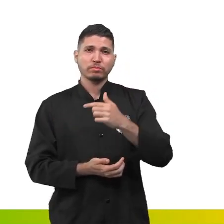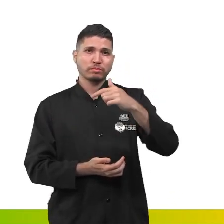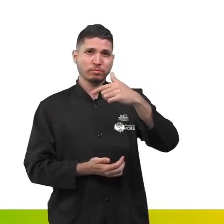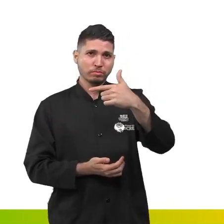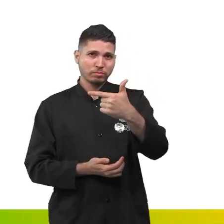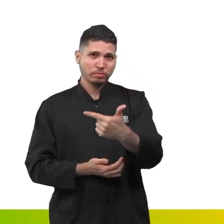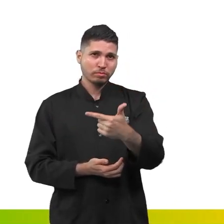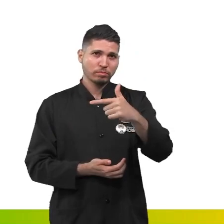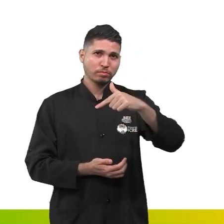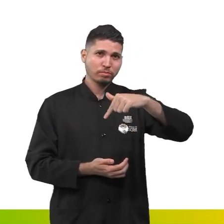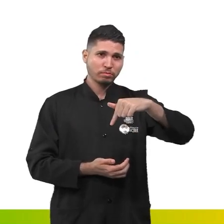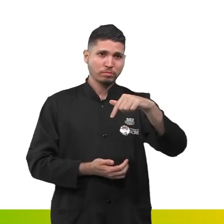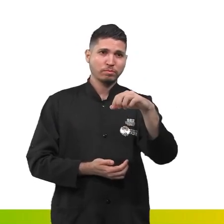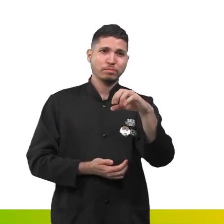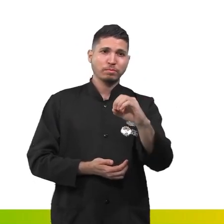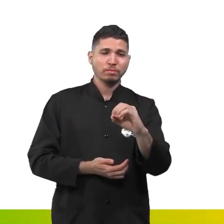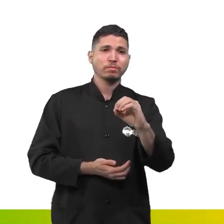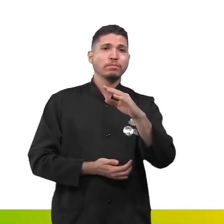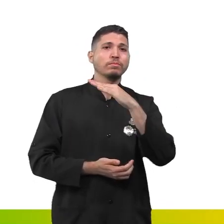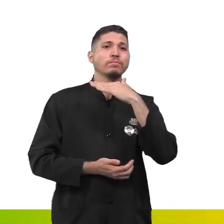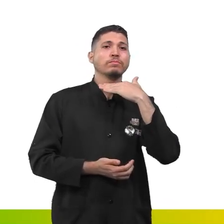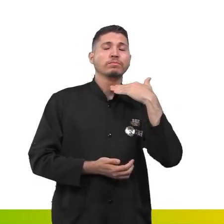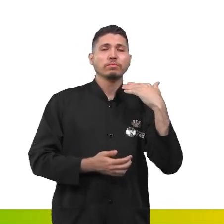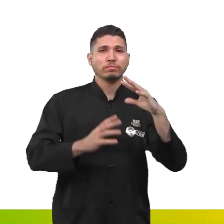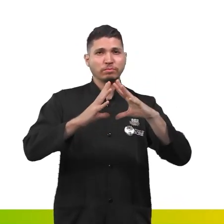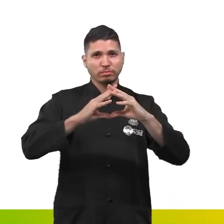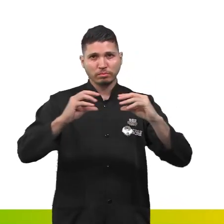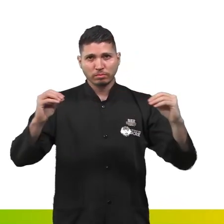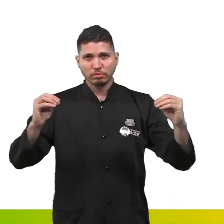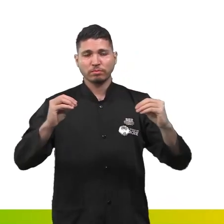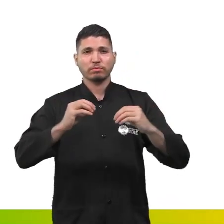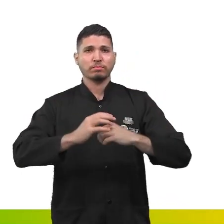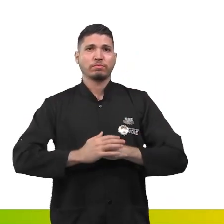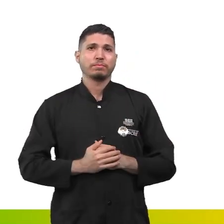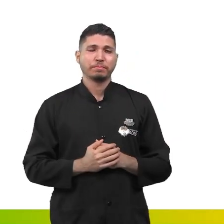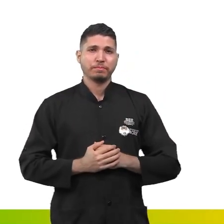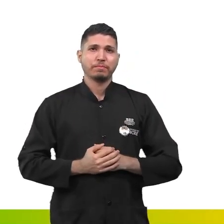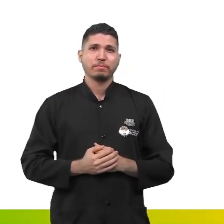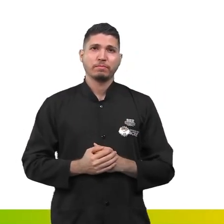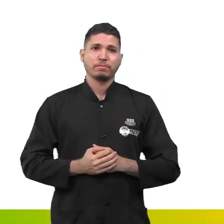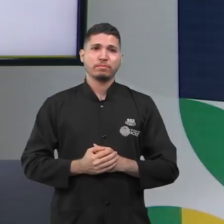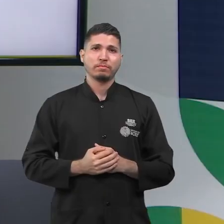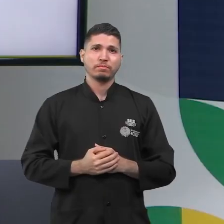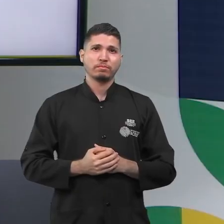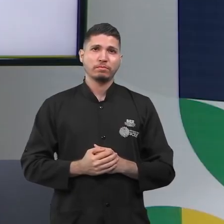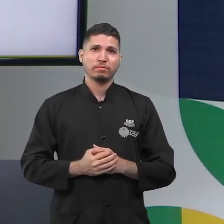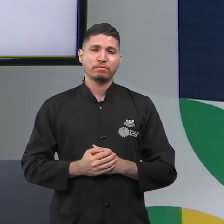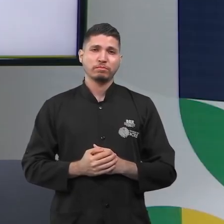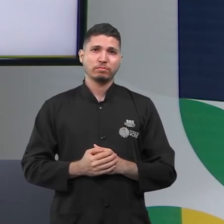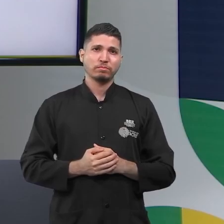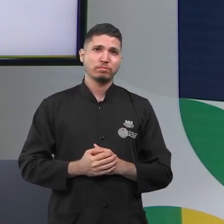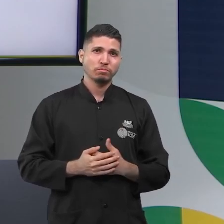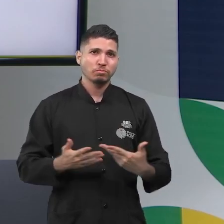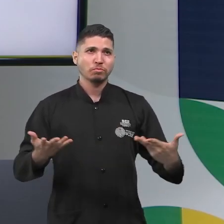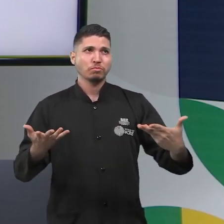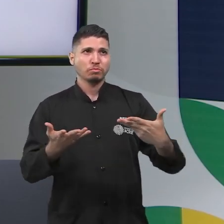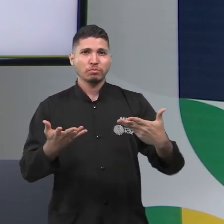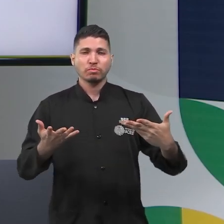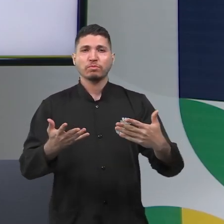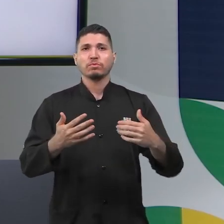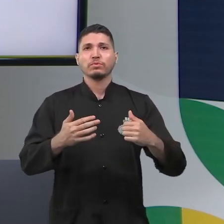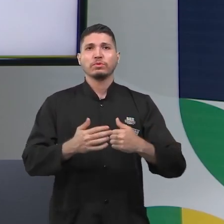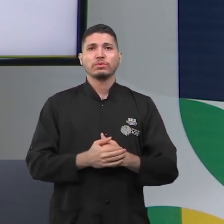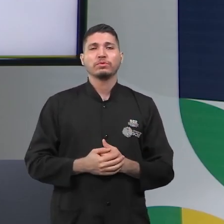270 mortos e desaparecidos. Gente, até hoje, alguns corpos não